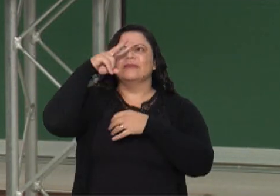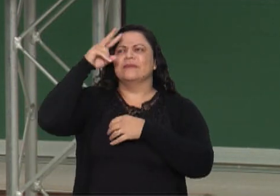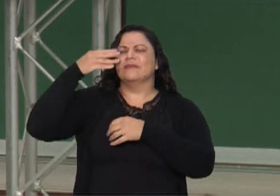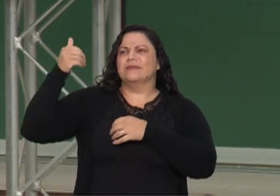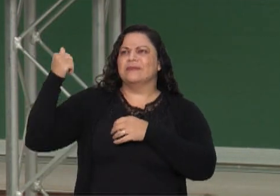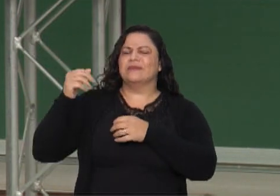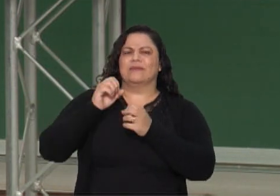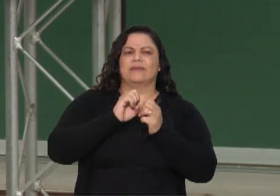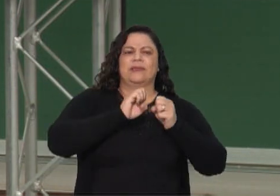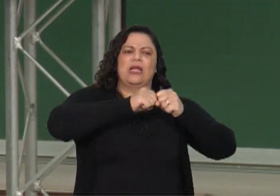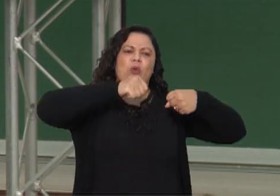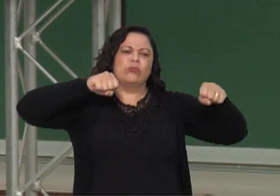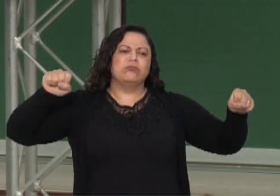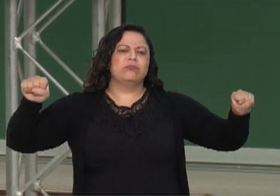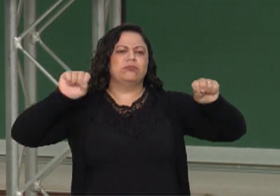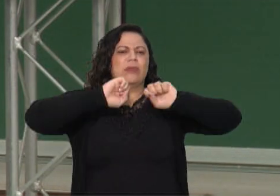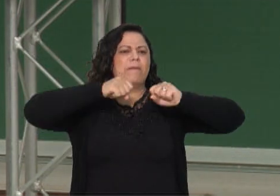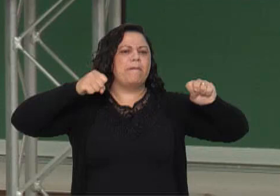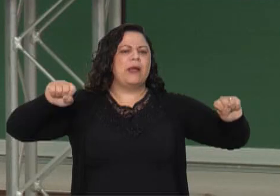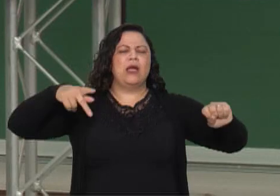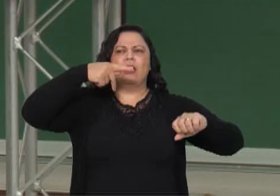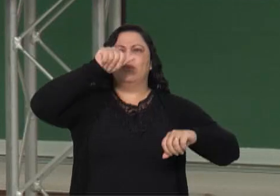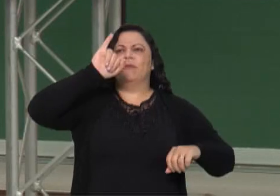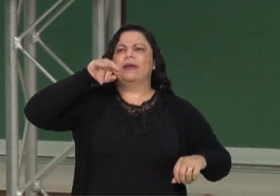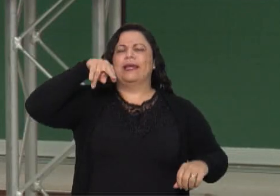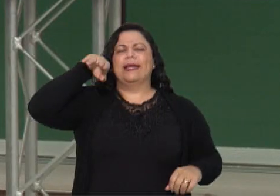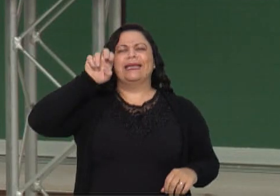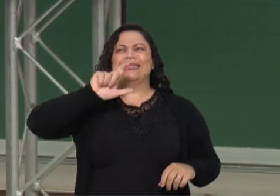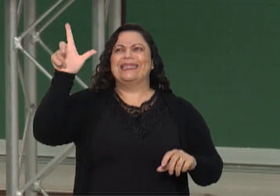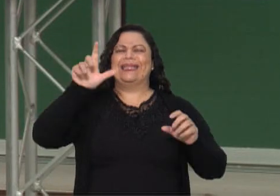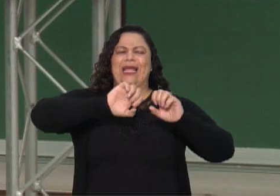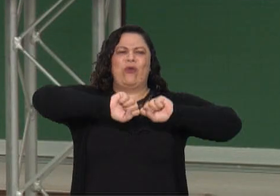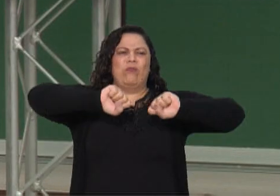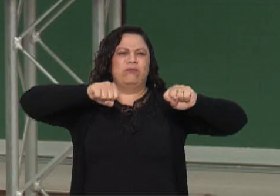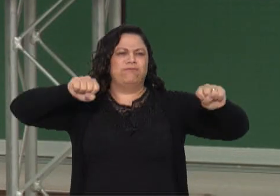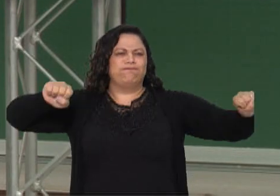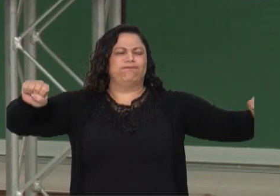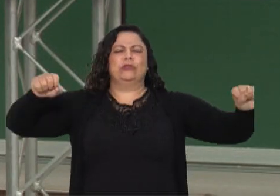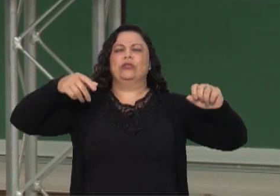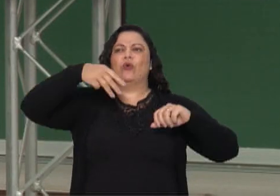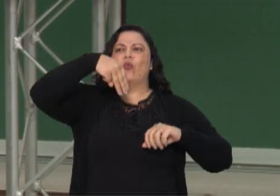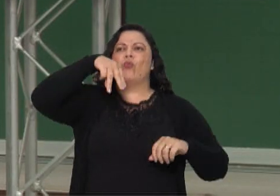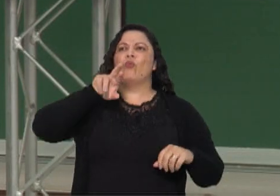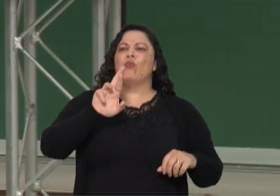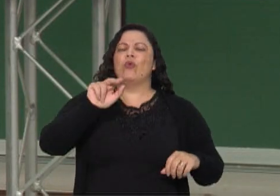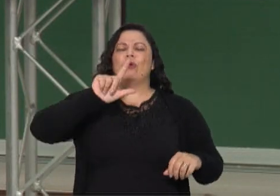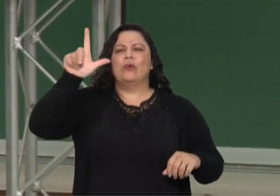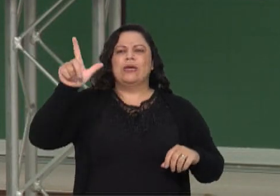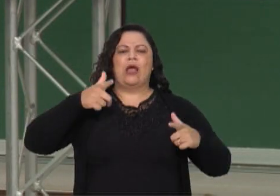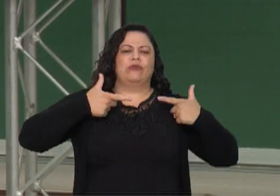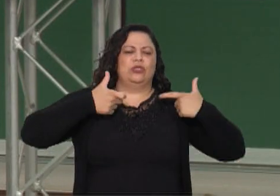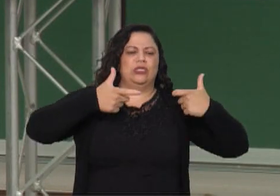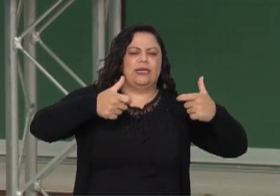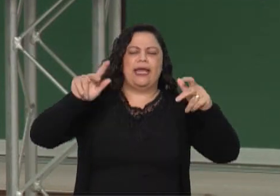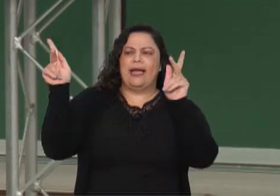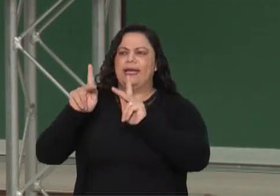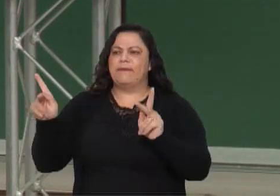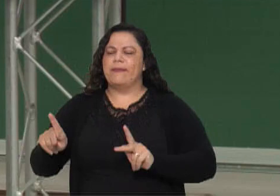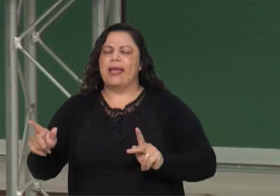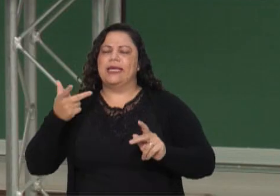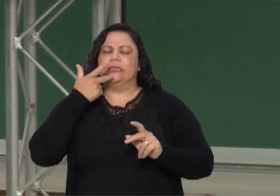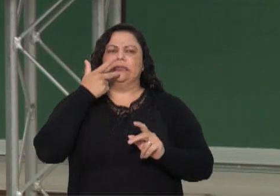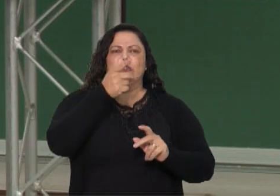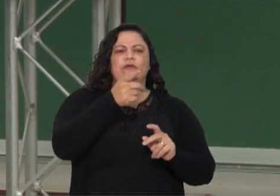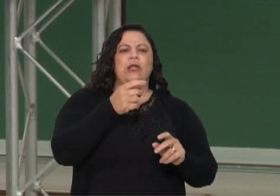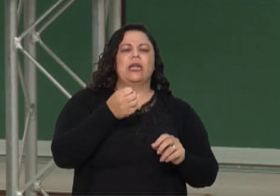o tamanho lá do painel, do mural do Cândido Portinari Guerra e Paz, né? Eu olhei, mas falei outra coisa, né?